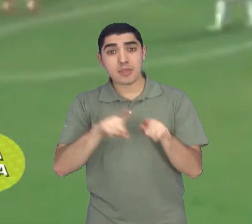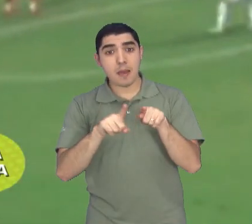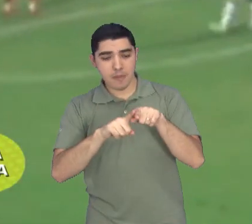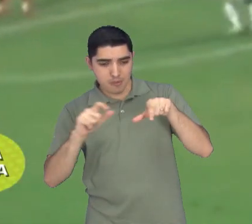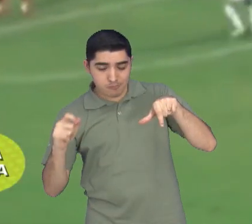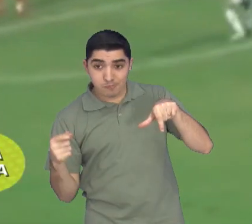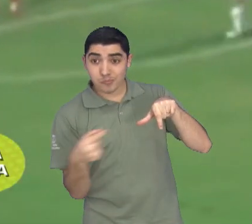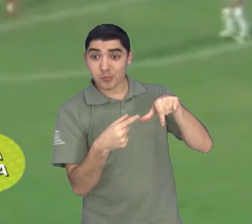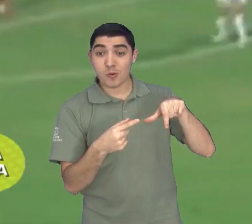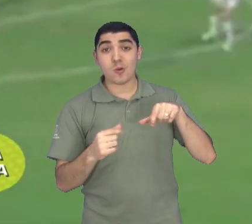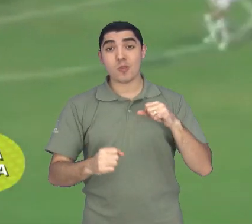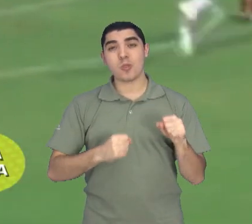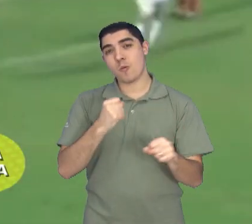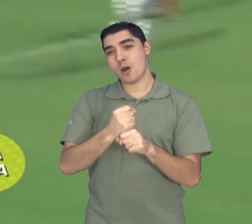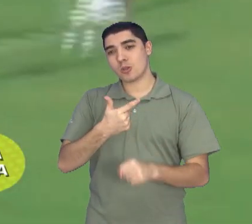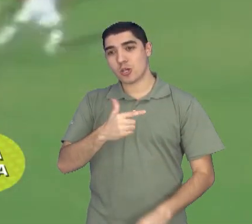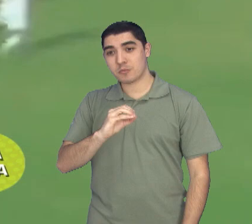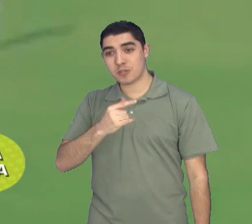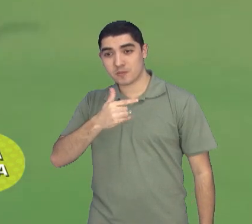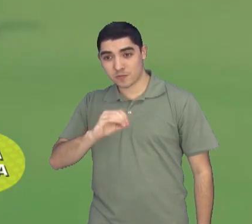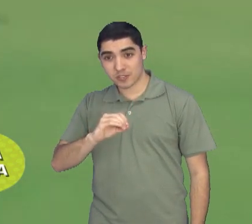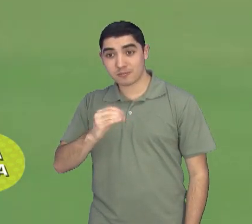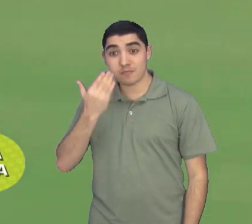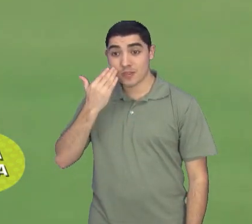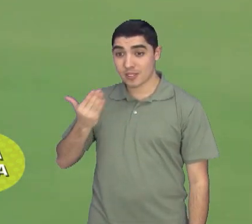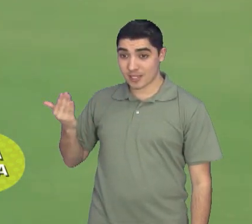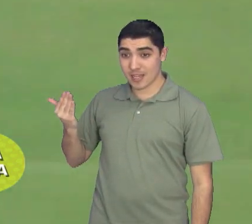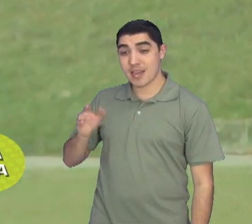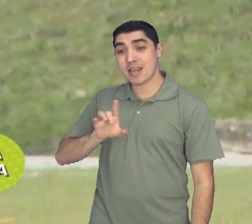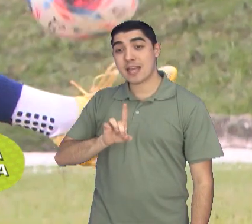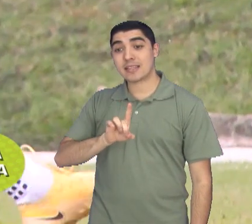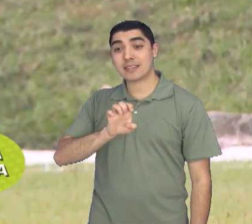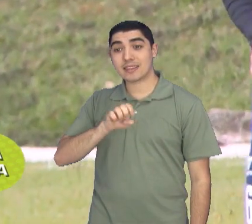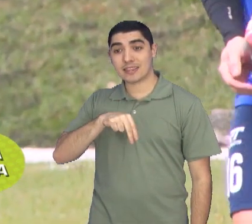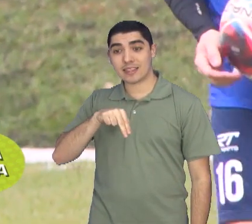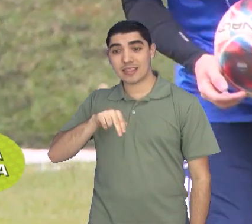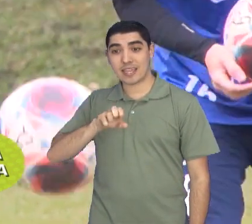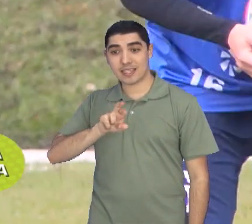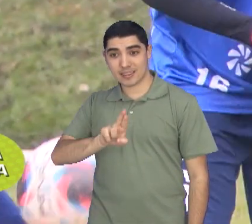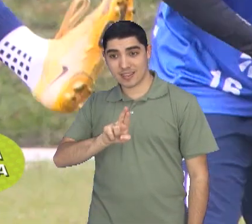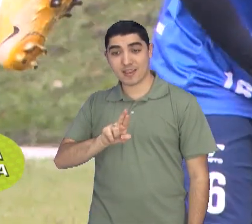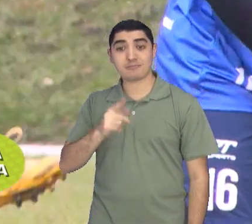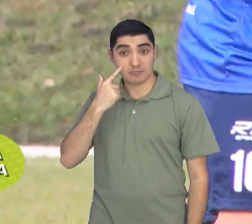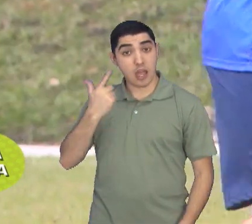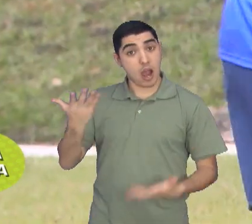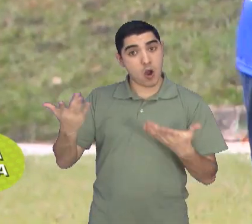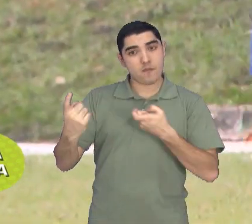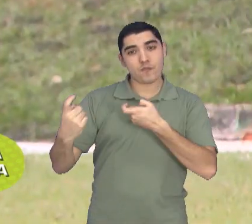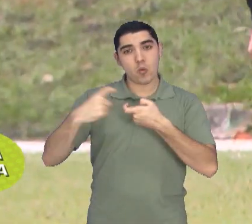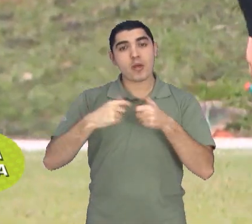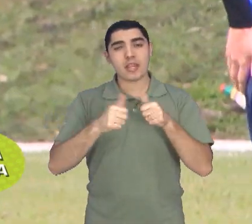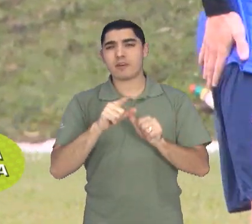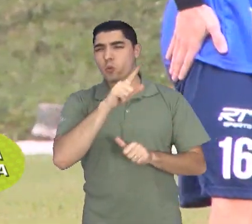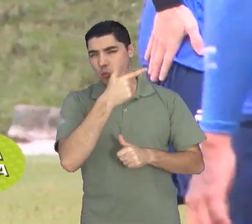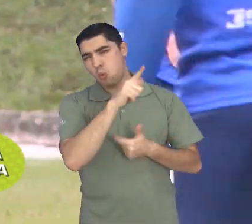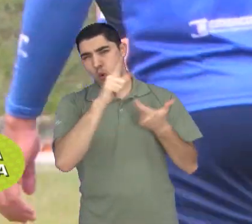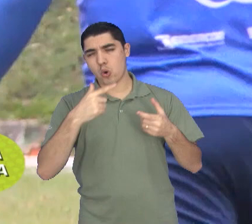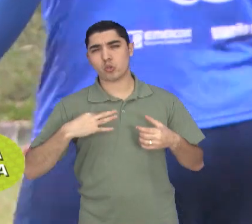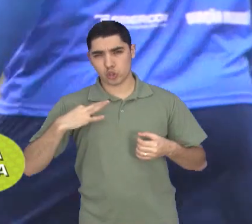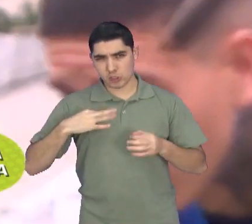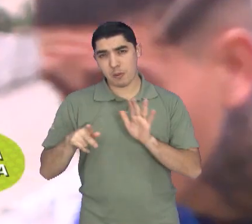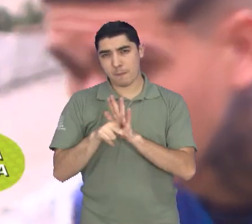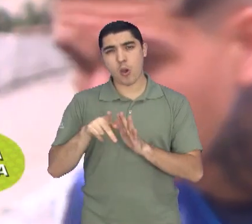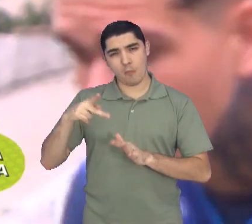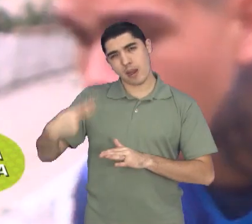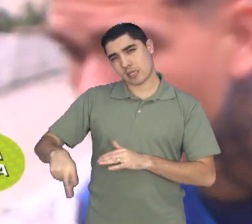da Bezinha em 2020? Denner está de volta ao clube após passagens por times do estado de São Paulo e Minas